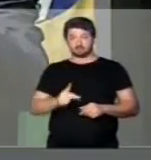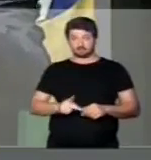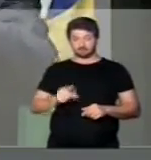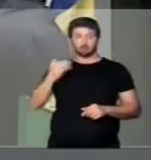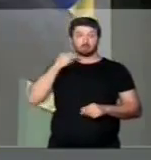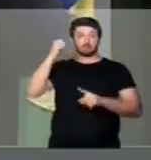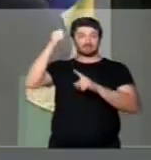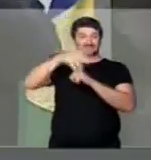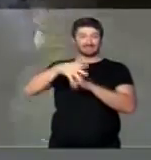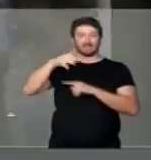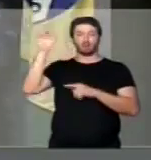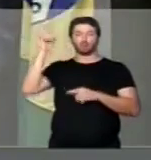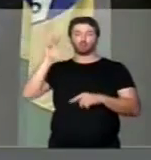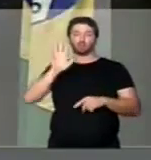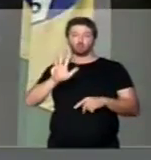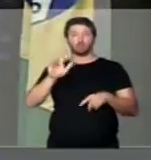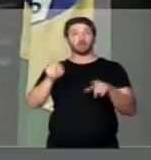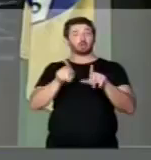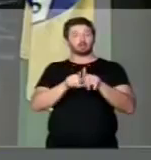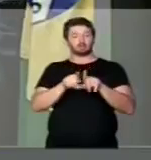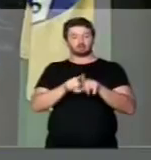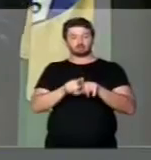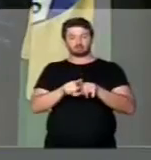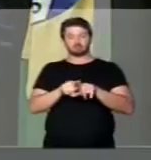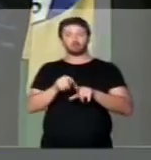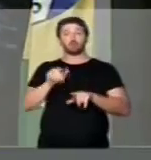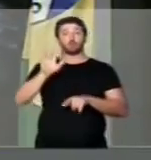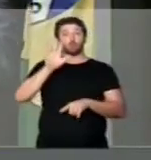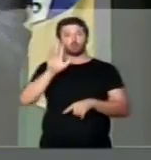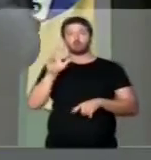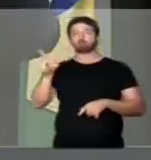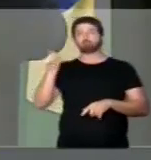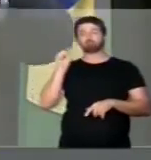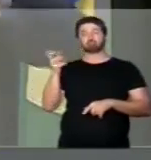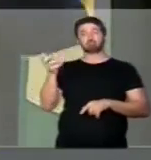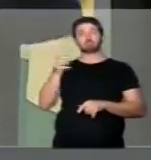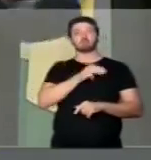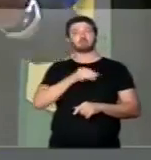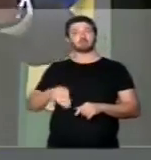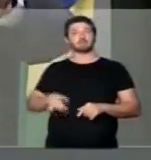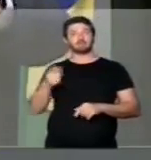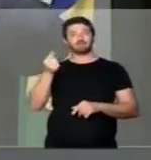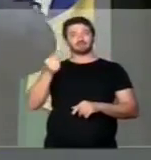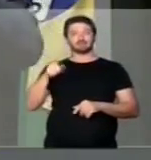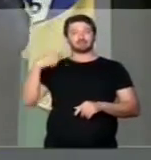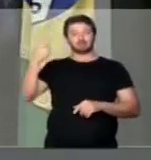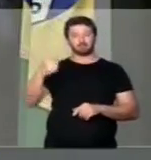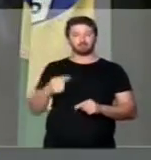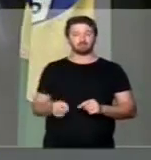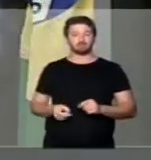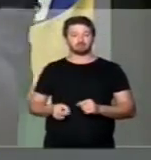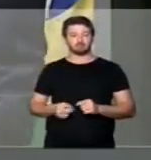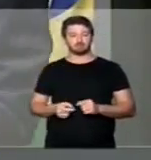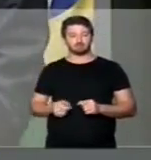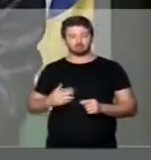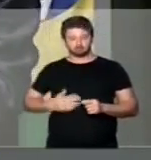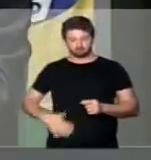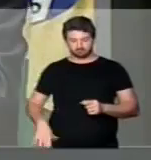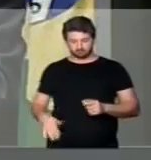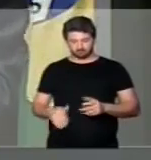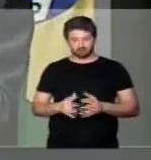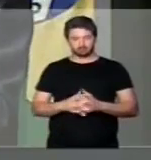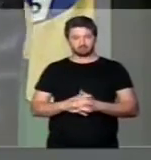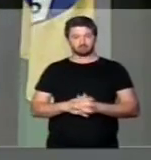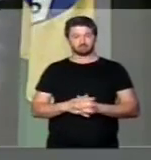Lula e que foi, inclusive, sugerido por Lula para ser o ministro da Fazenda nos estertores do governo